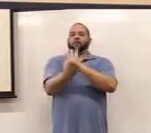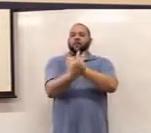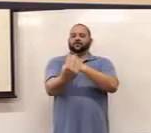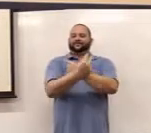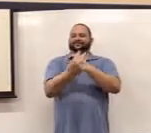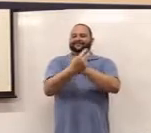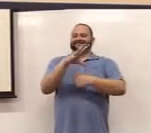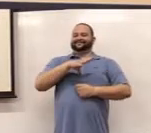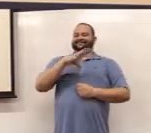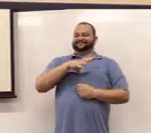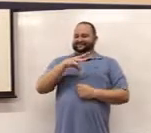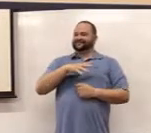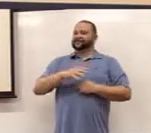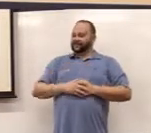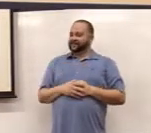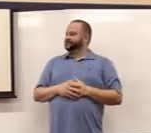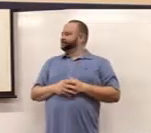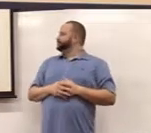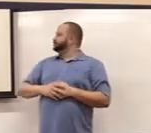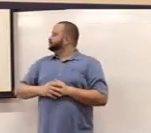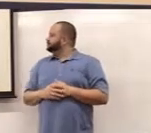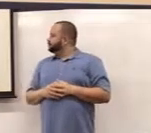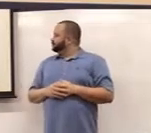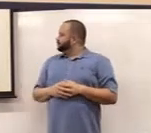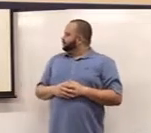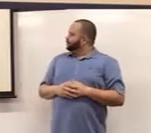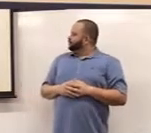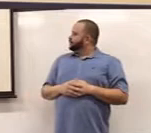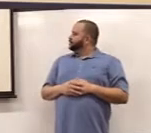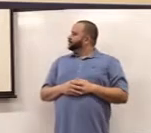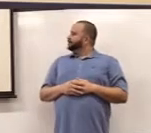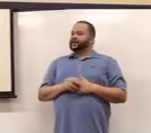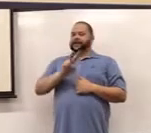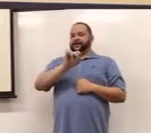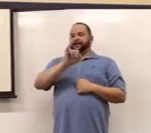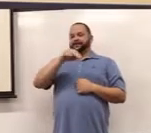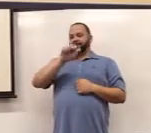Viena é uma cidade, então, moderna, que está se modernizando.